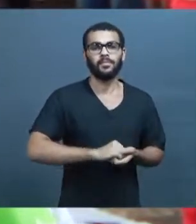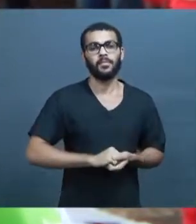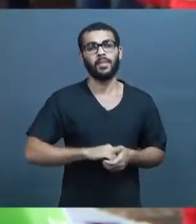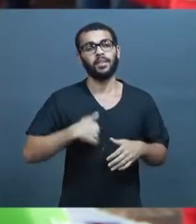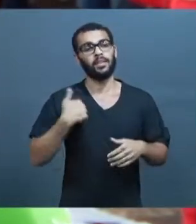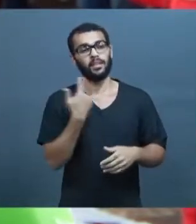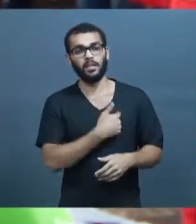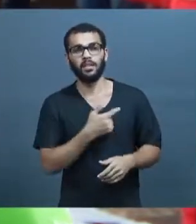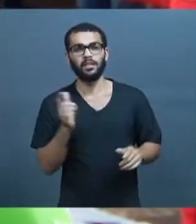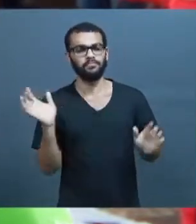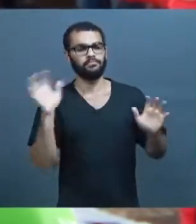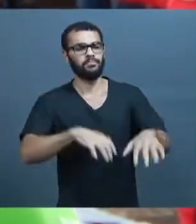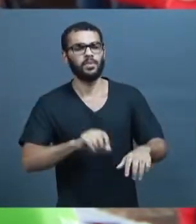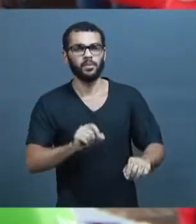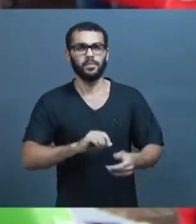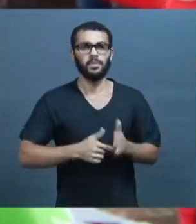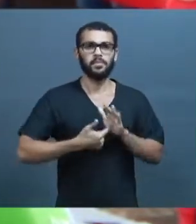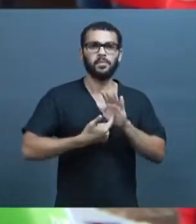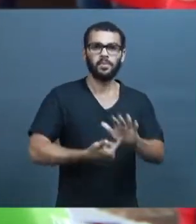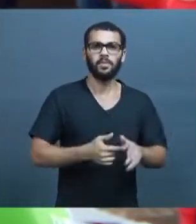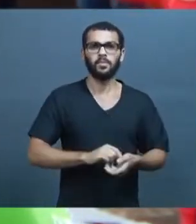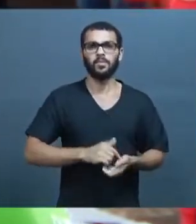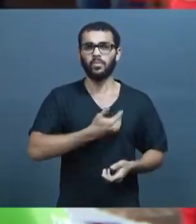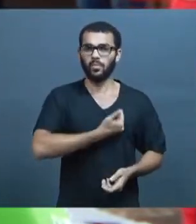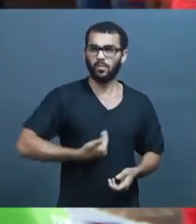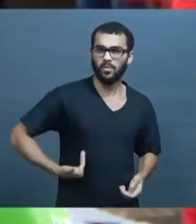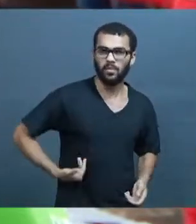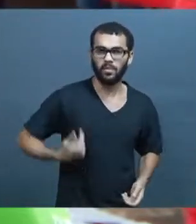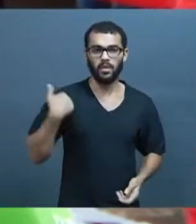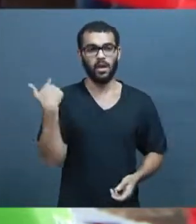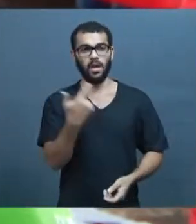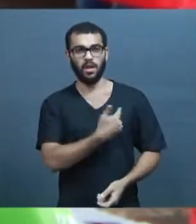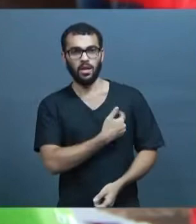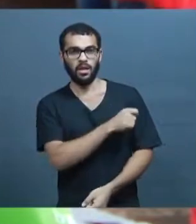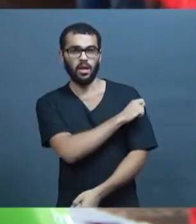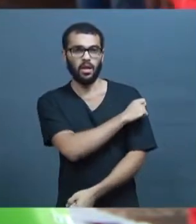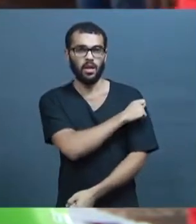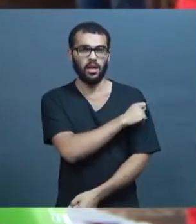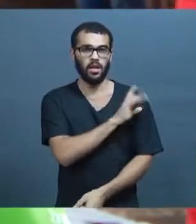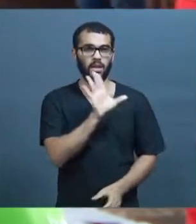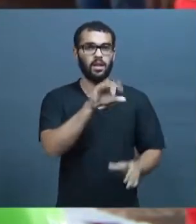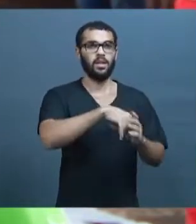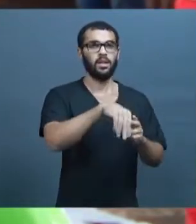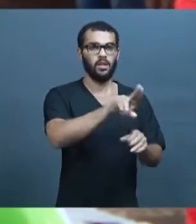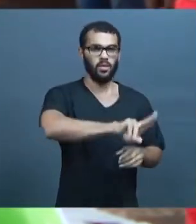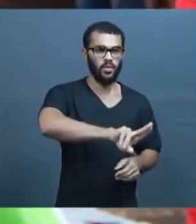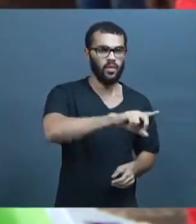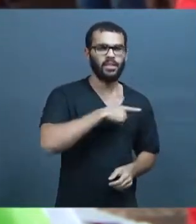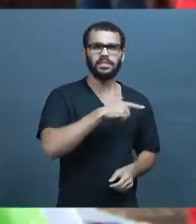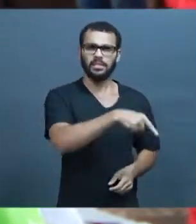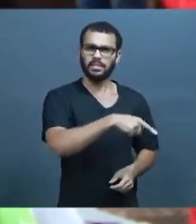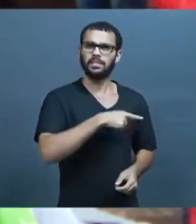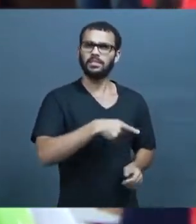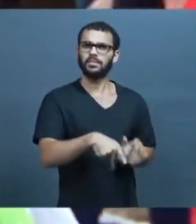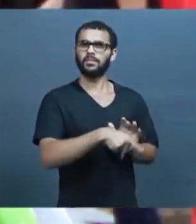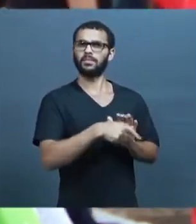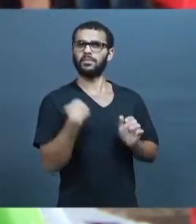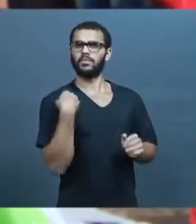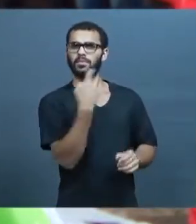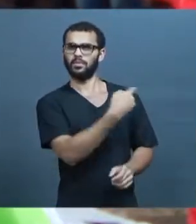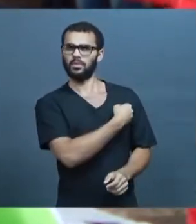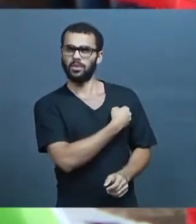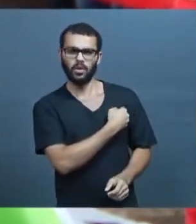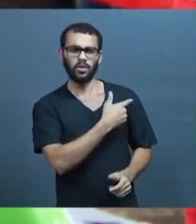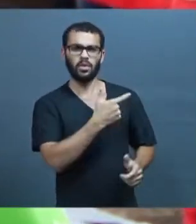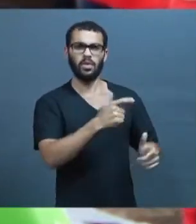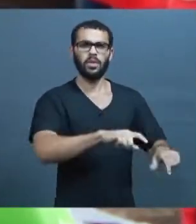gente está aqui exatamente para isso, para mostrar para o governo que nós, estudantes, estamos na universidade, a gente está preenchendo o nosso lugar e a gente está estudando, a gente